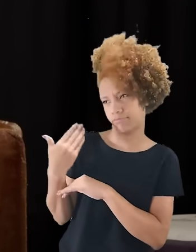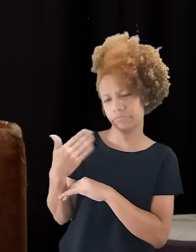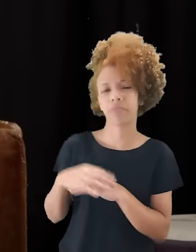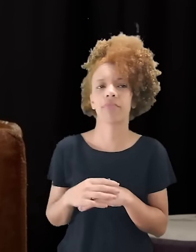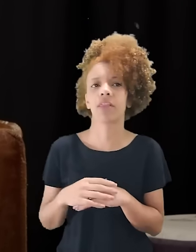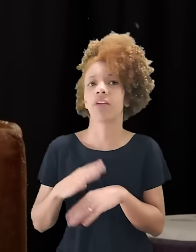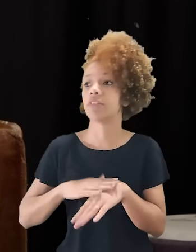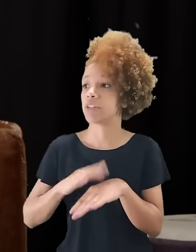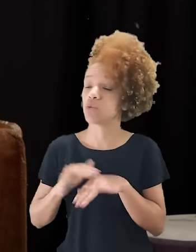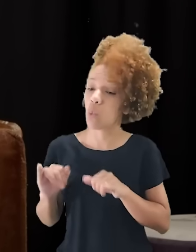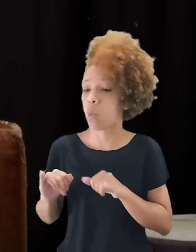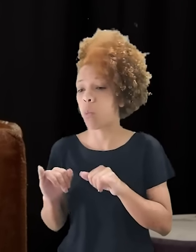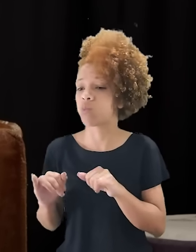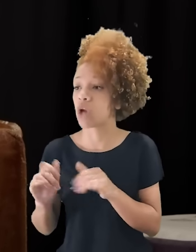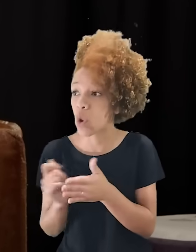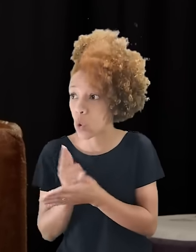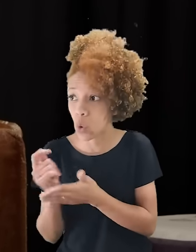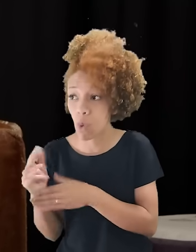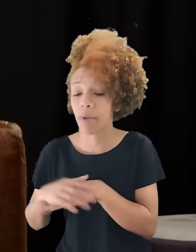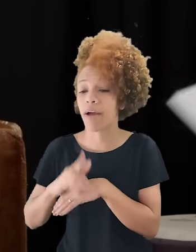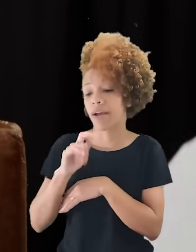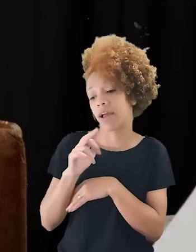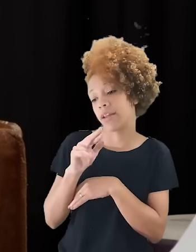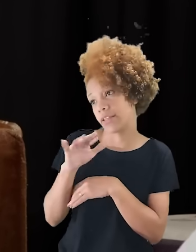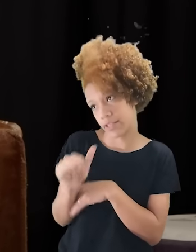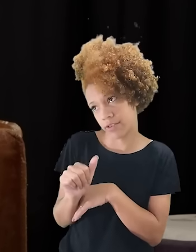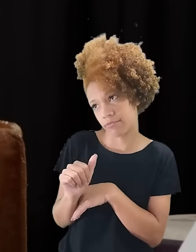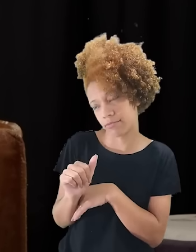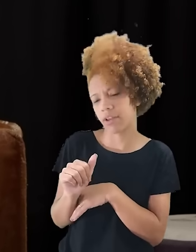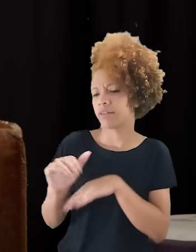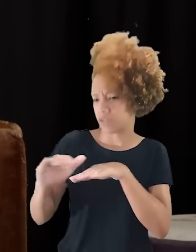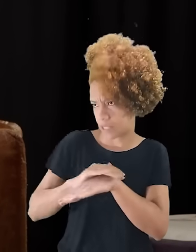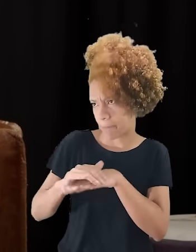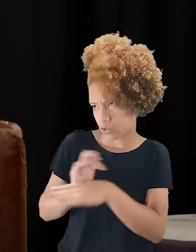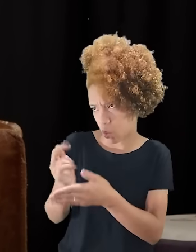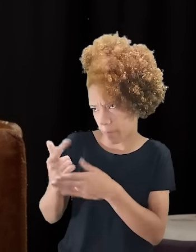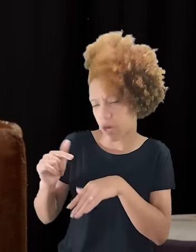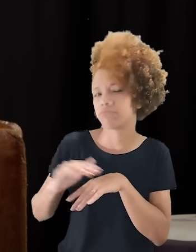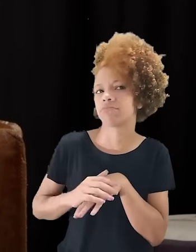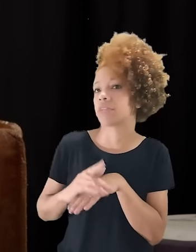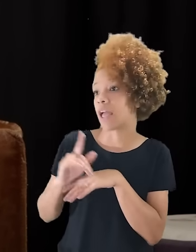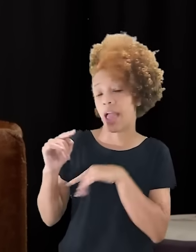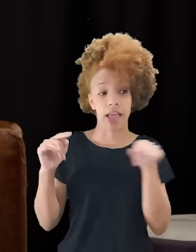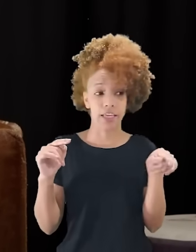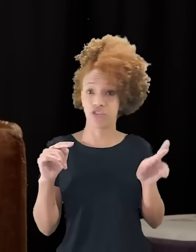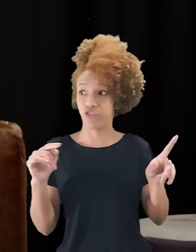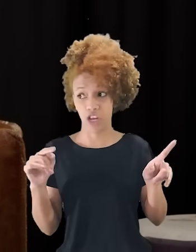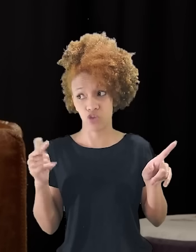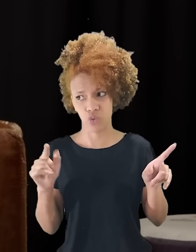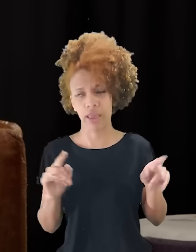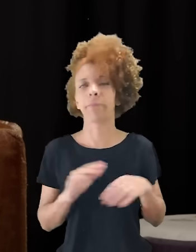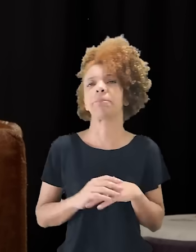tempo eu estava fazendo compras na galeria Lafayette inclusive tinha fui comprar sapatos né sapatos que tem lá e não tem